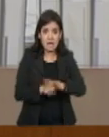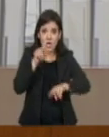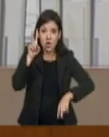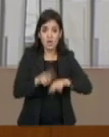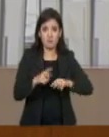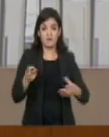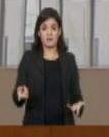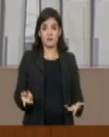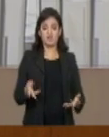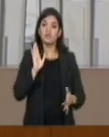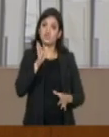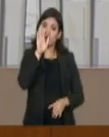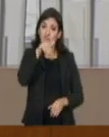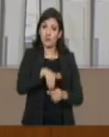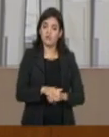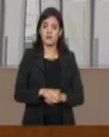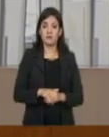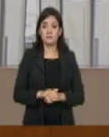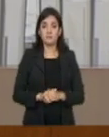já votei assim.